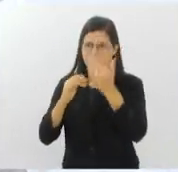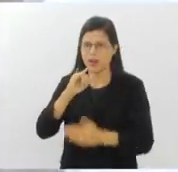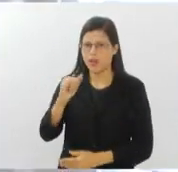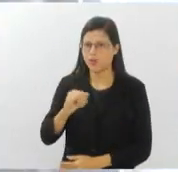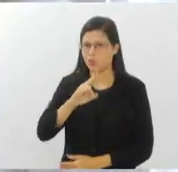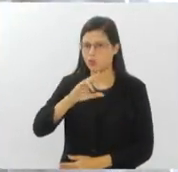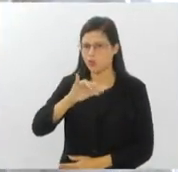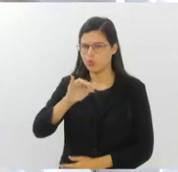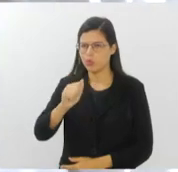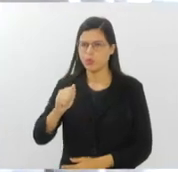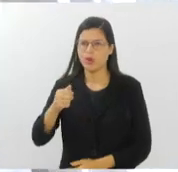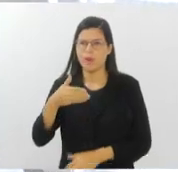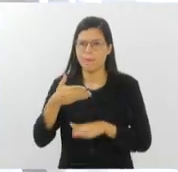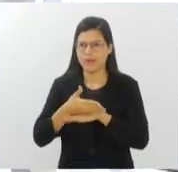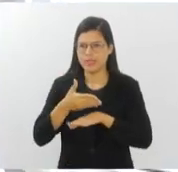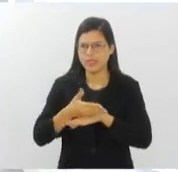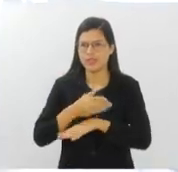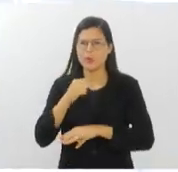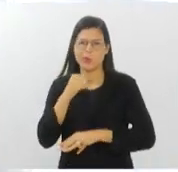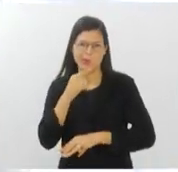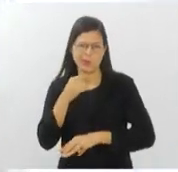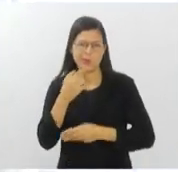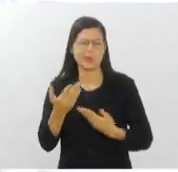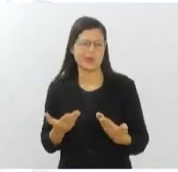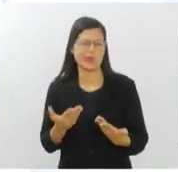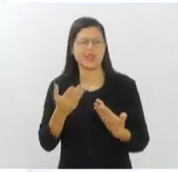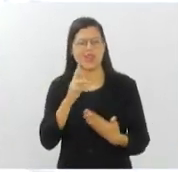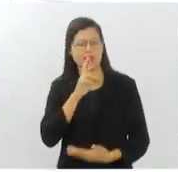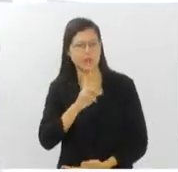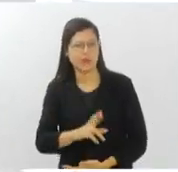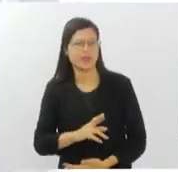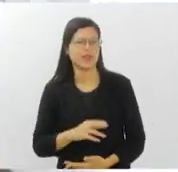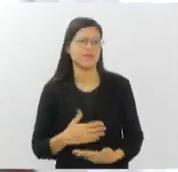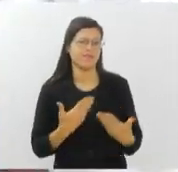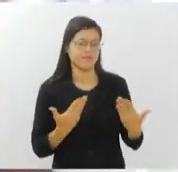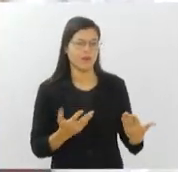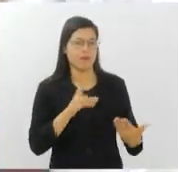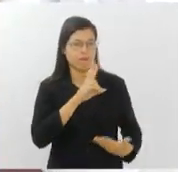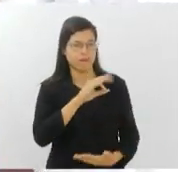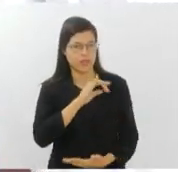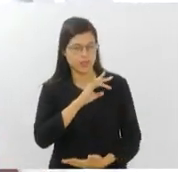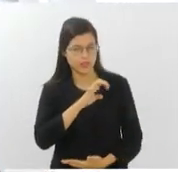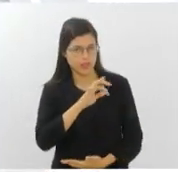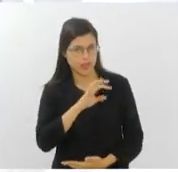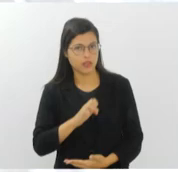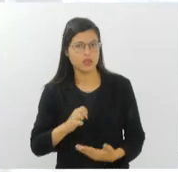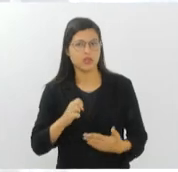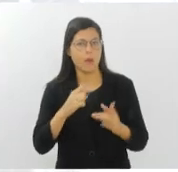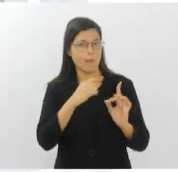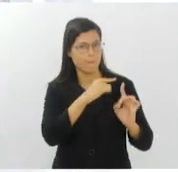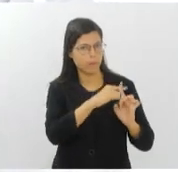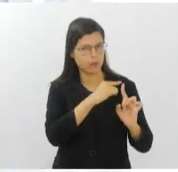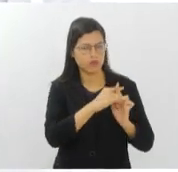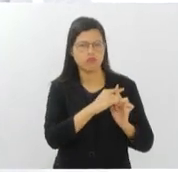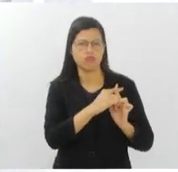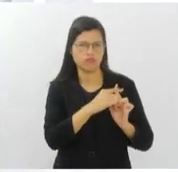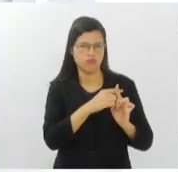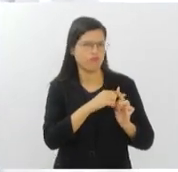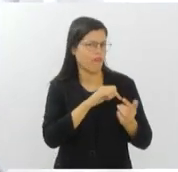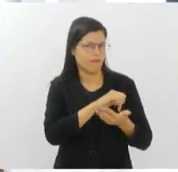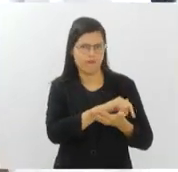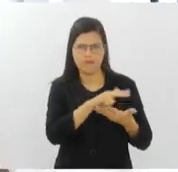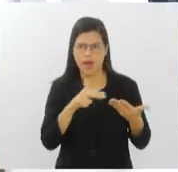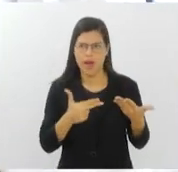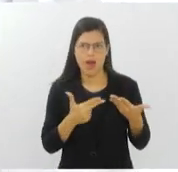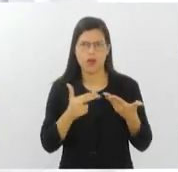sua participação e tirar as dúvidas aqui, né? Vicente, é isso, né? Os benefícios da creatina são muitos, como a gente pôde ver, não só para